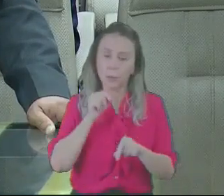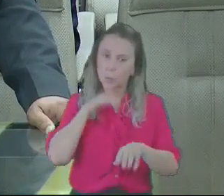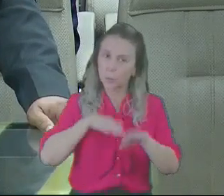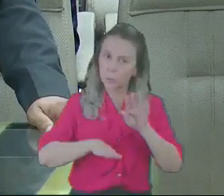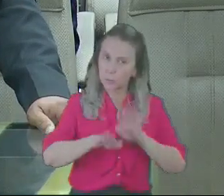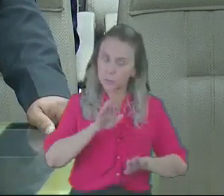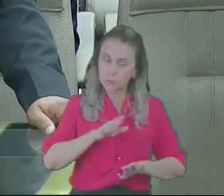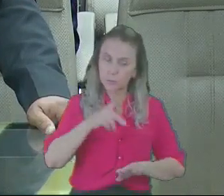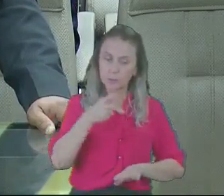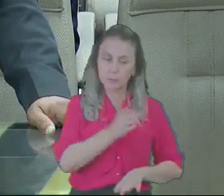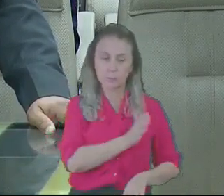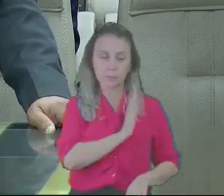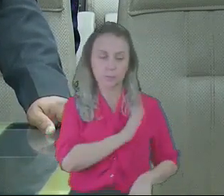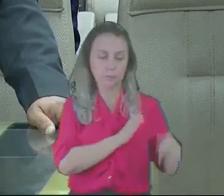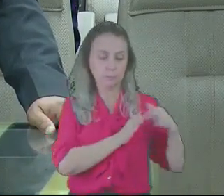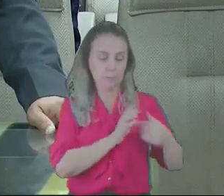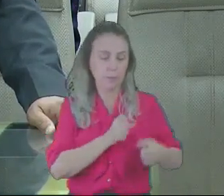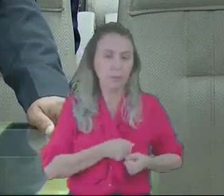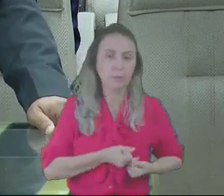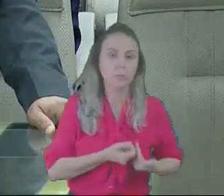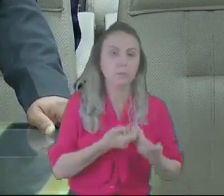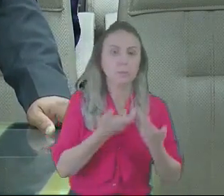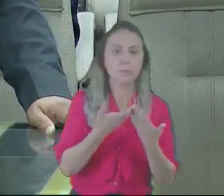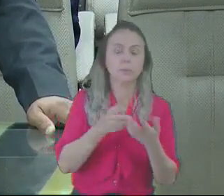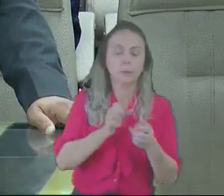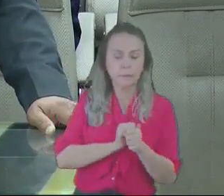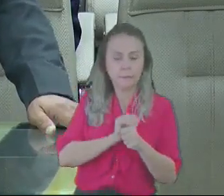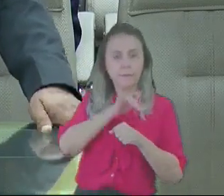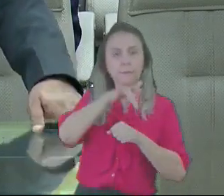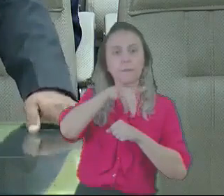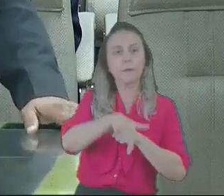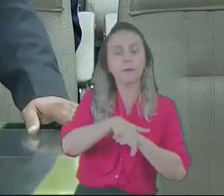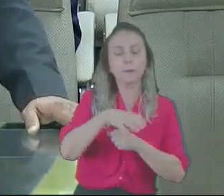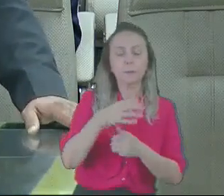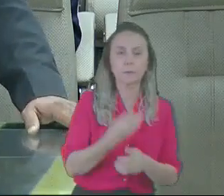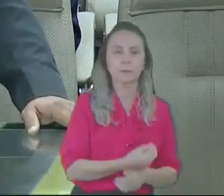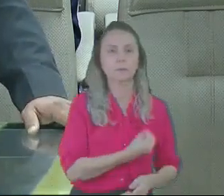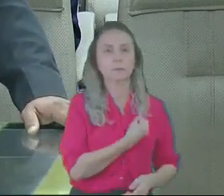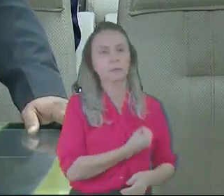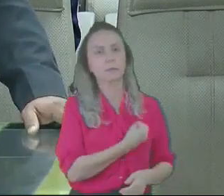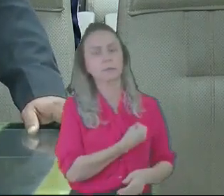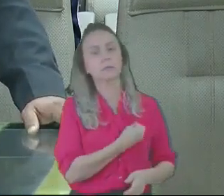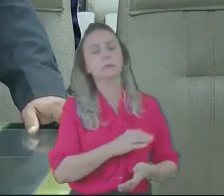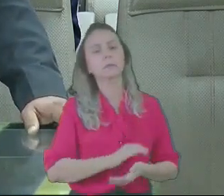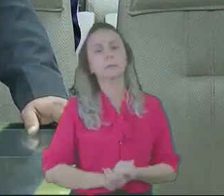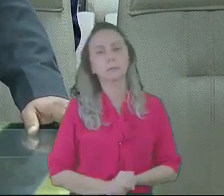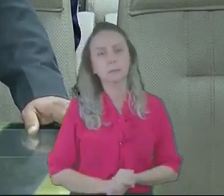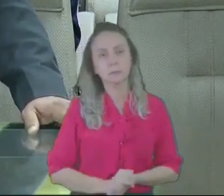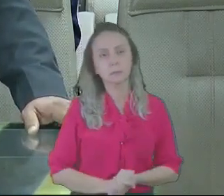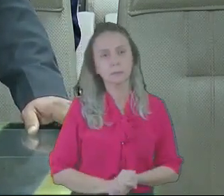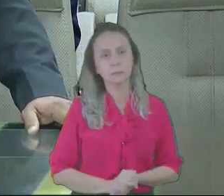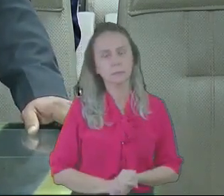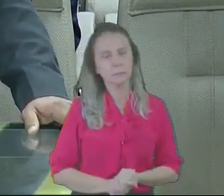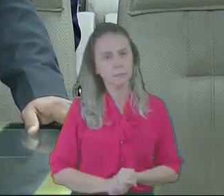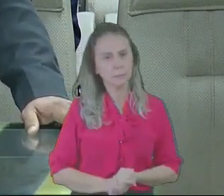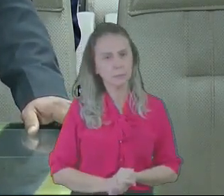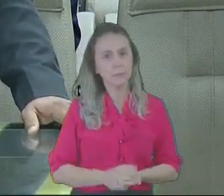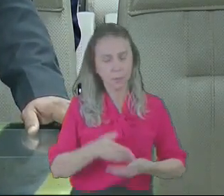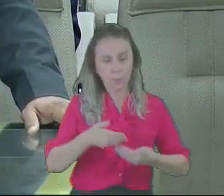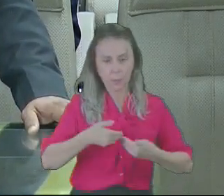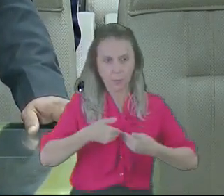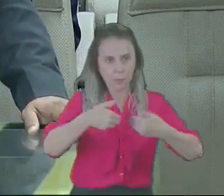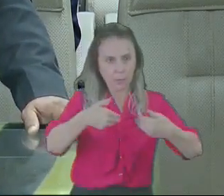guarda o teu coração porque dele procedem as fontes da vida é um convite que é feito a